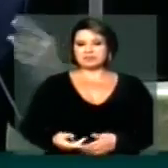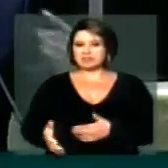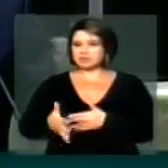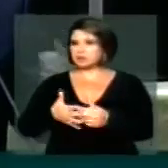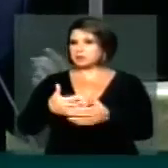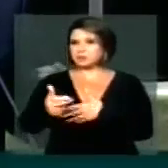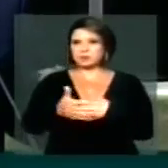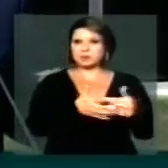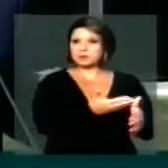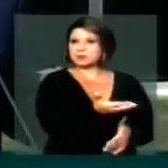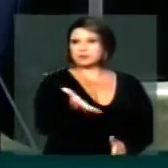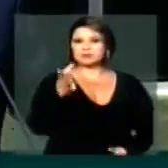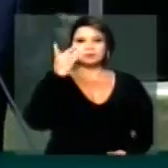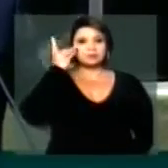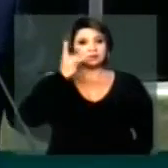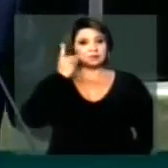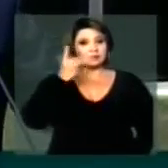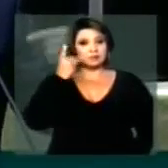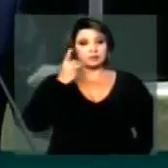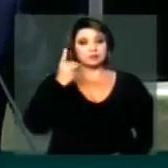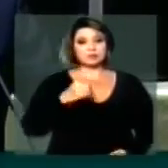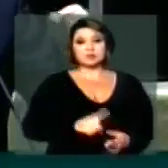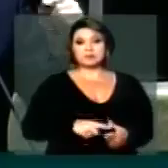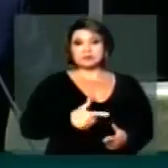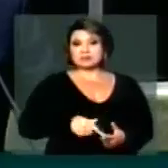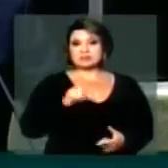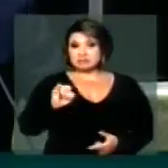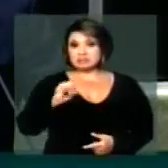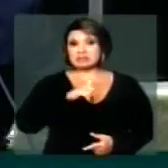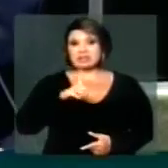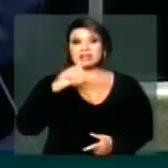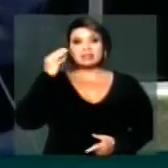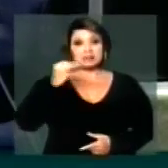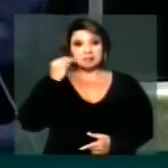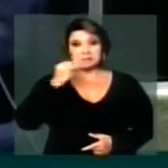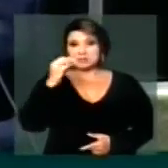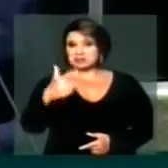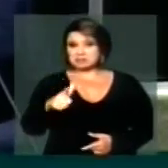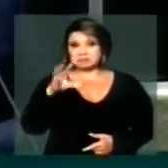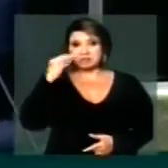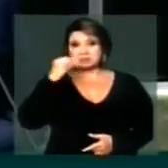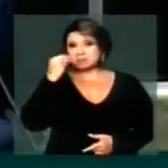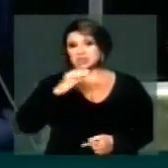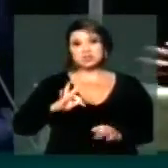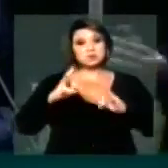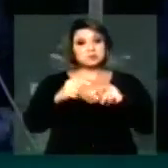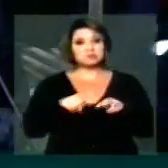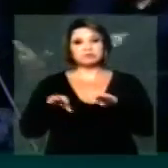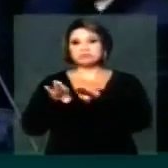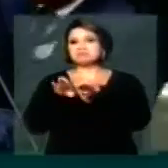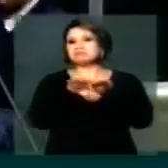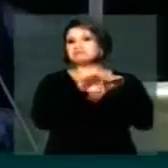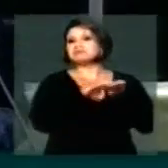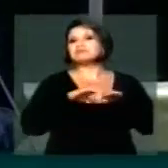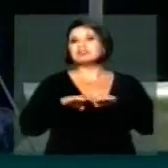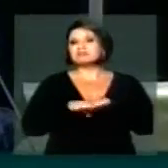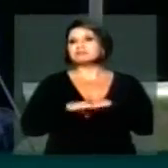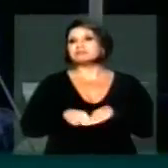e qualquer deputado, por menos experiência que tenha ao chegar aqui.